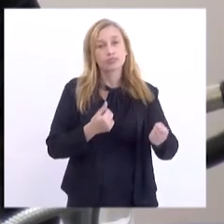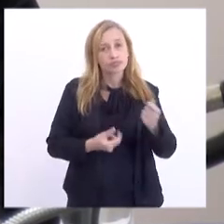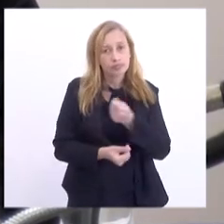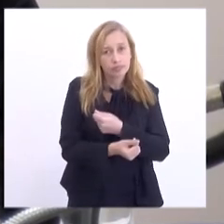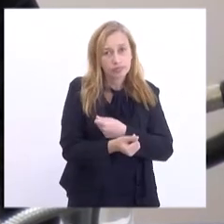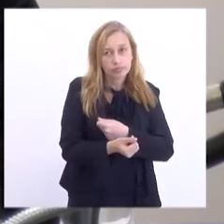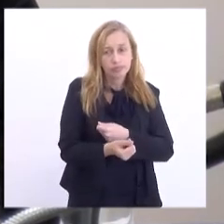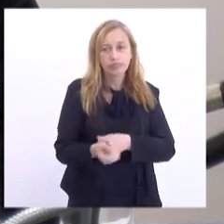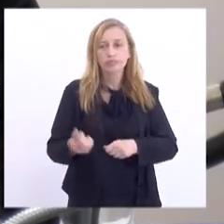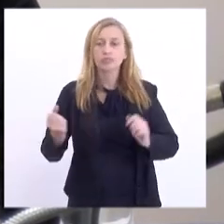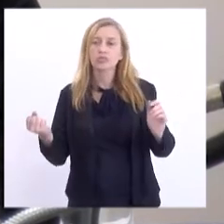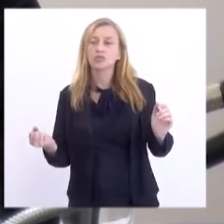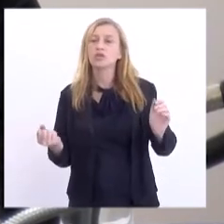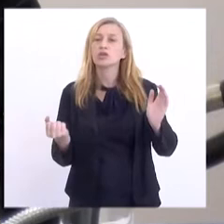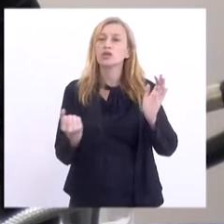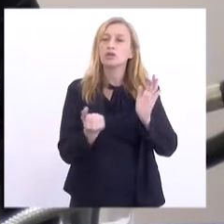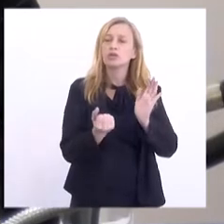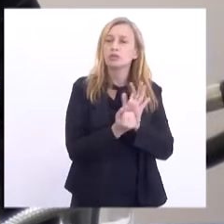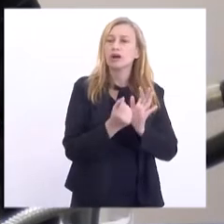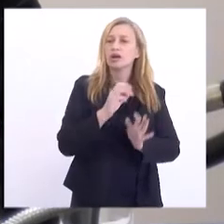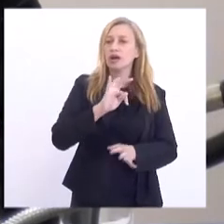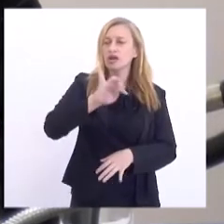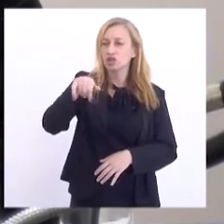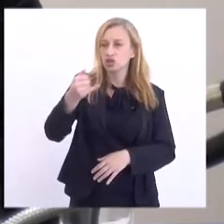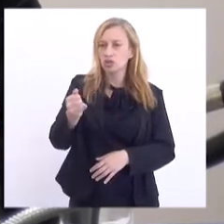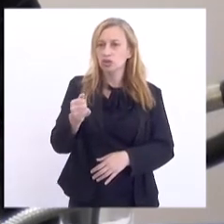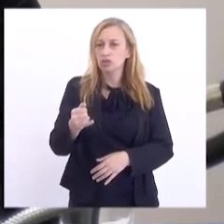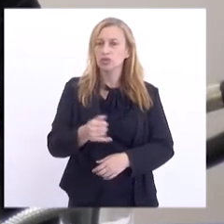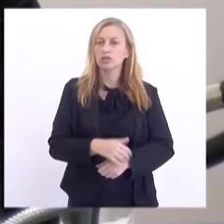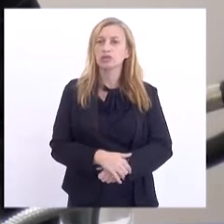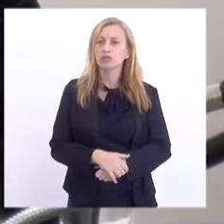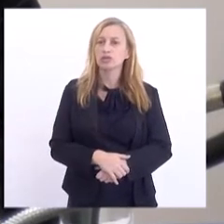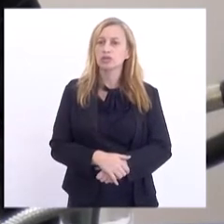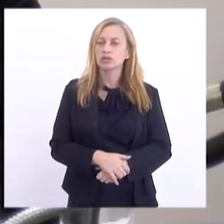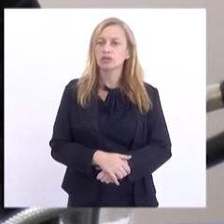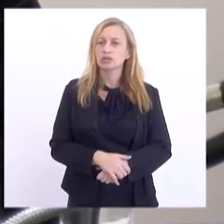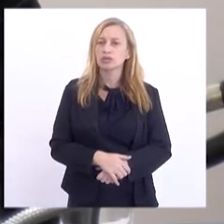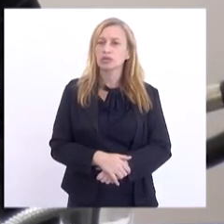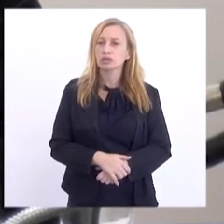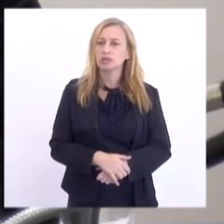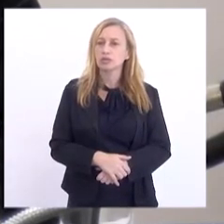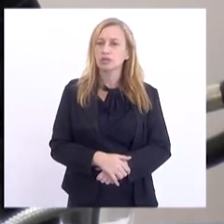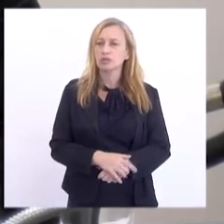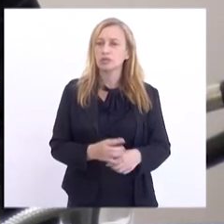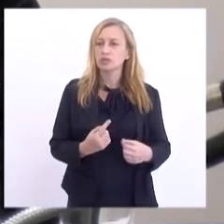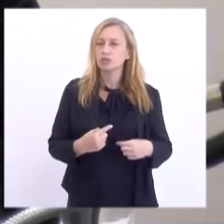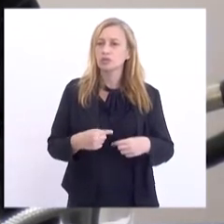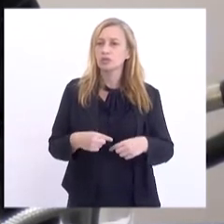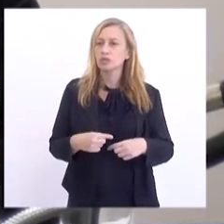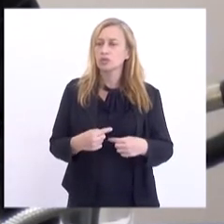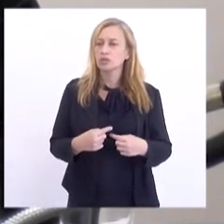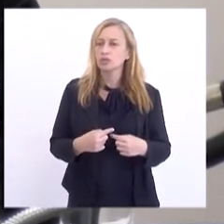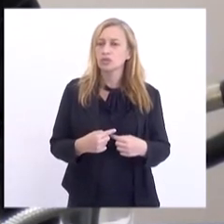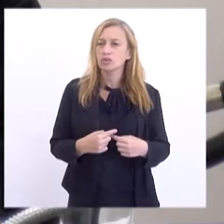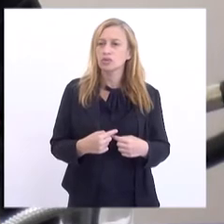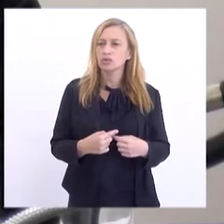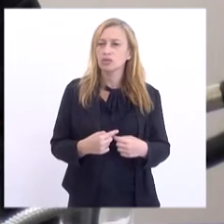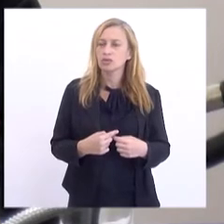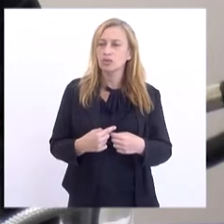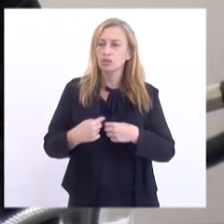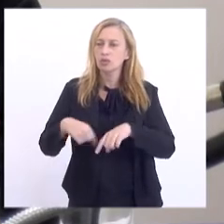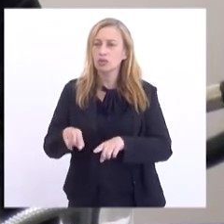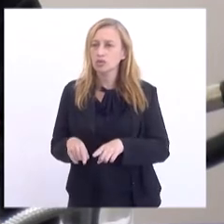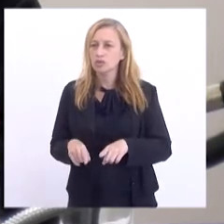no PAC do RJ para fazer Face para enfrentar esse quadro de